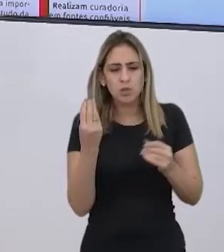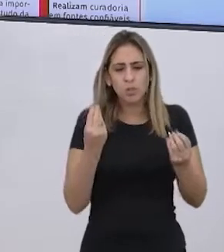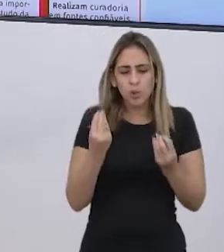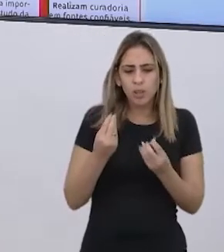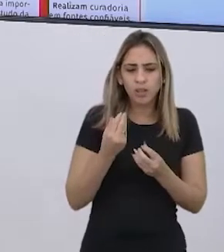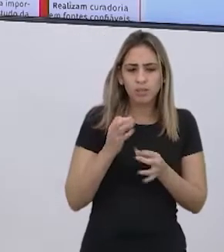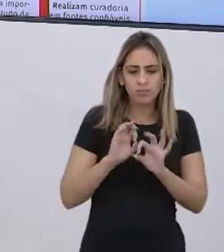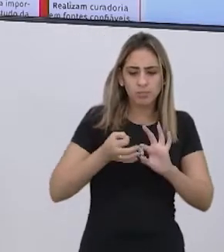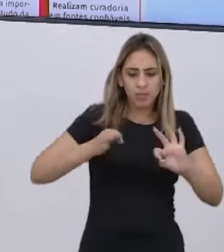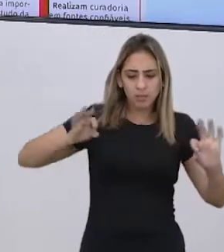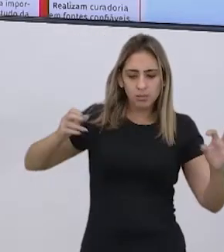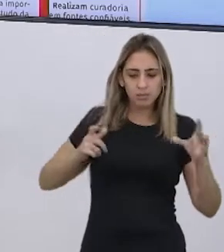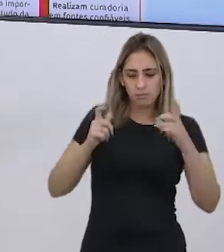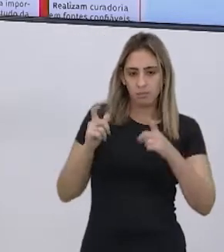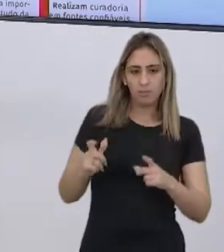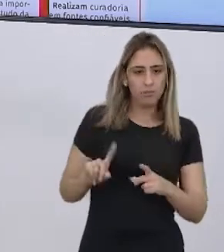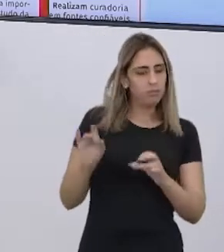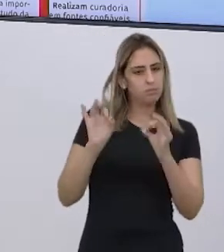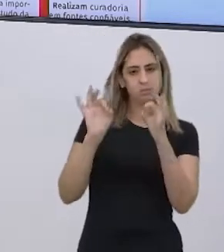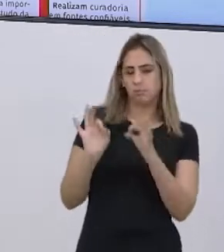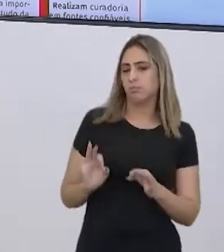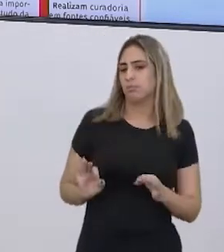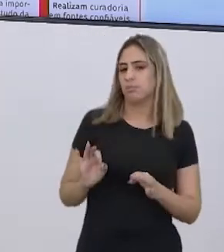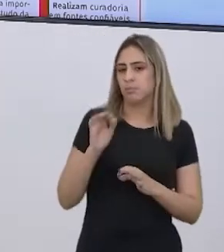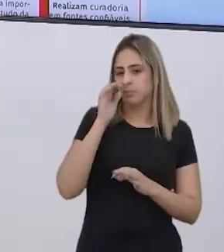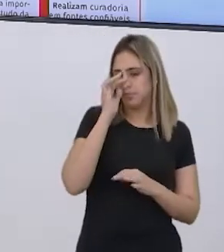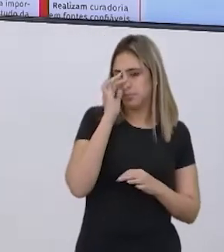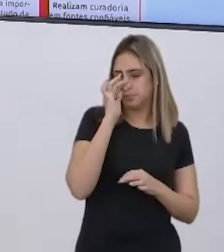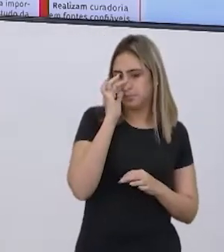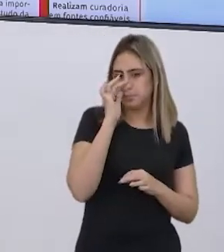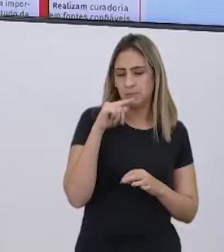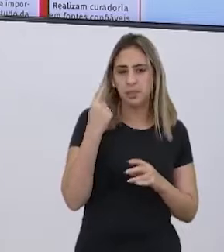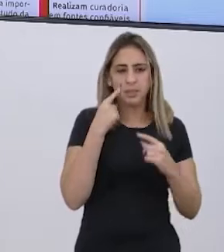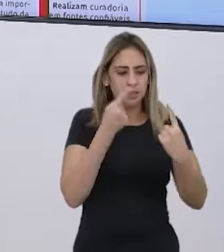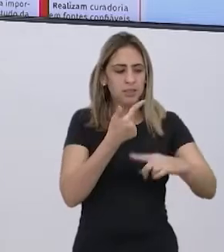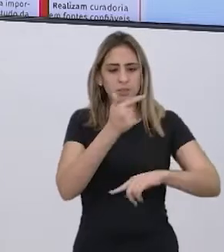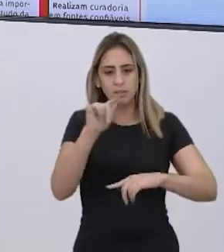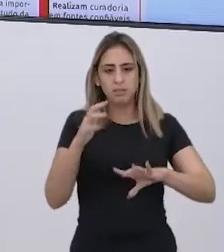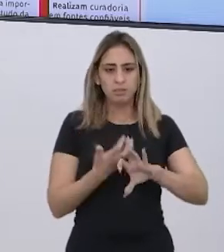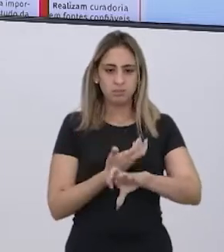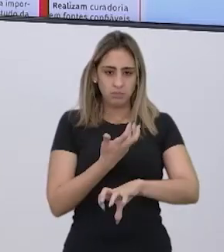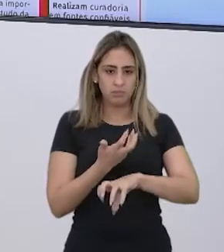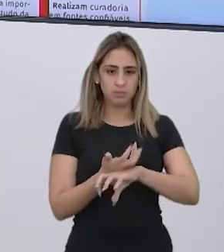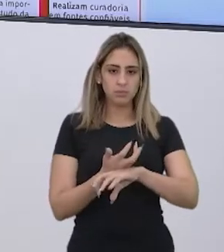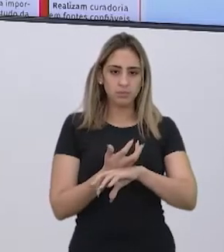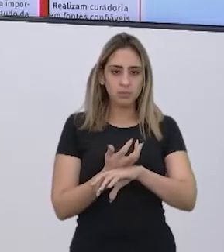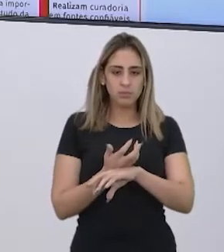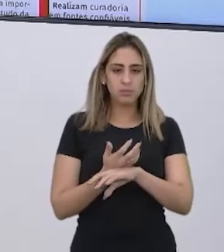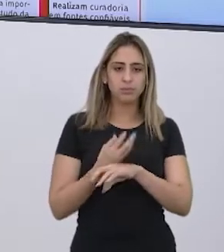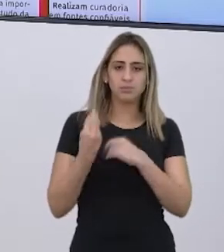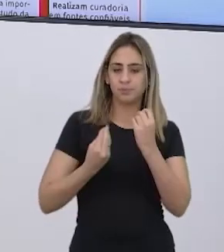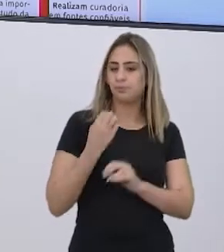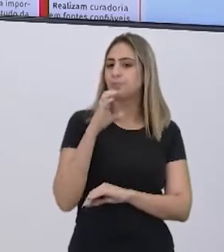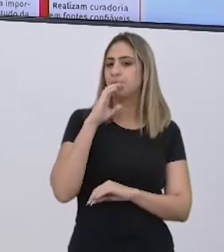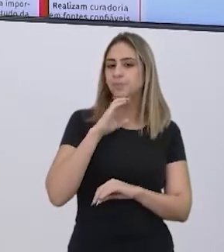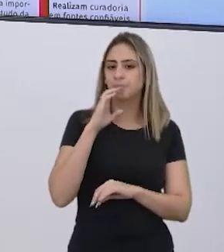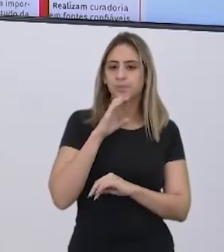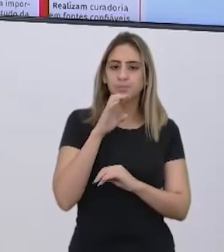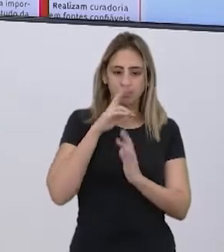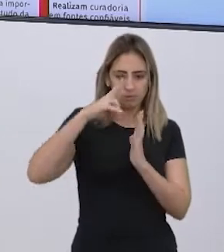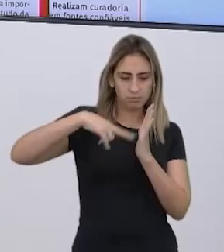ir para um lugar que não é o ideal. E a gente também está vendo isso nos outros componentes. Então, com o Kleber, a gente estava vendo